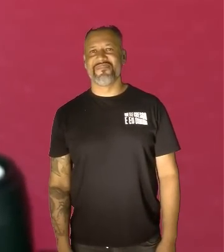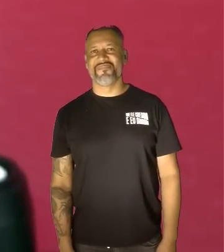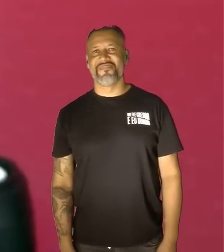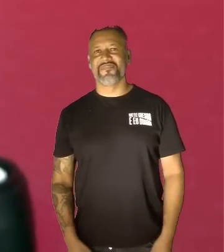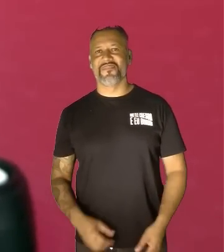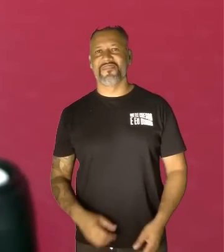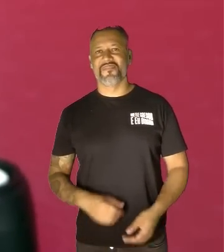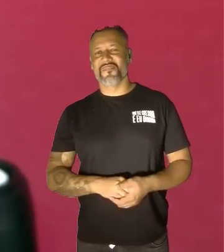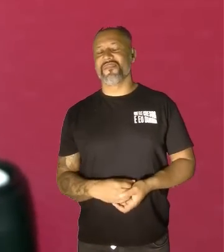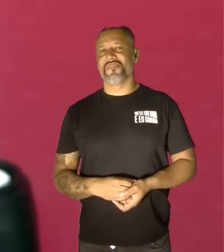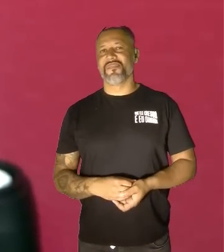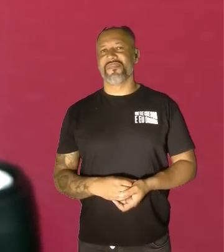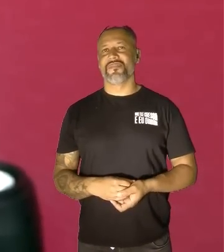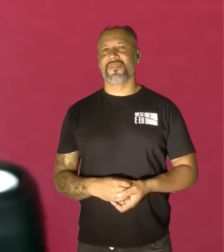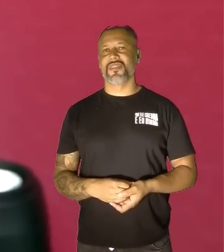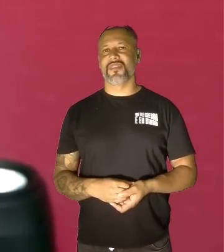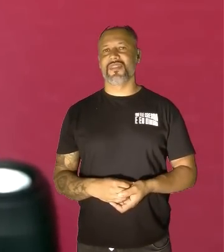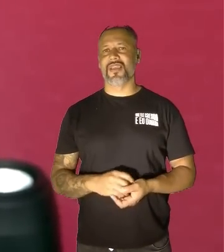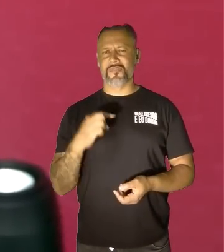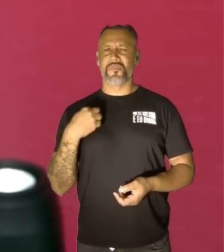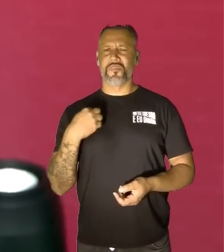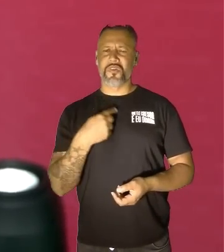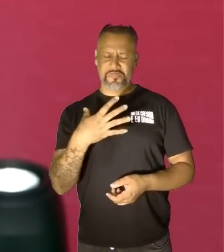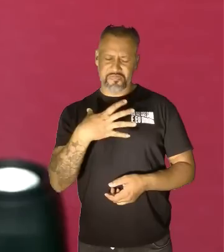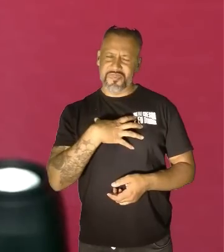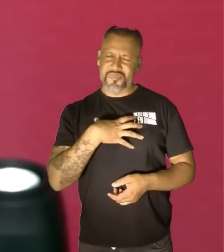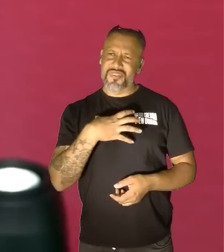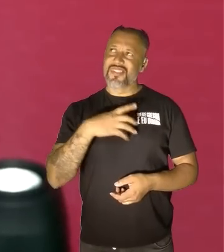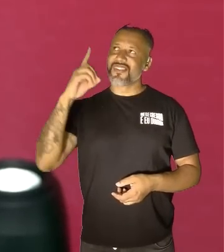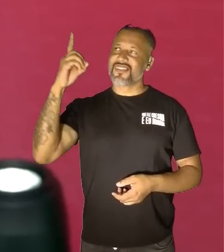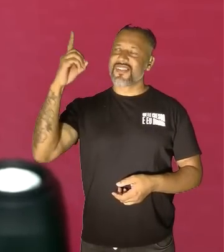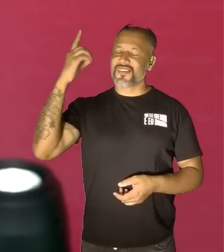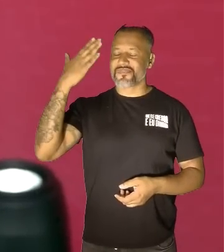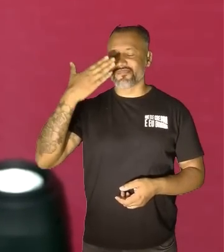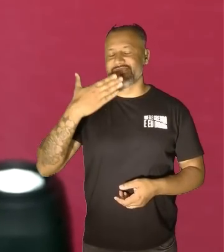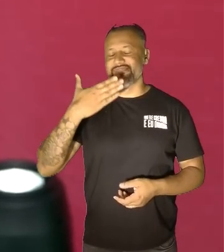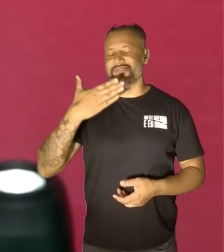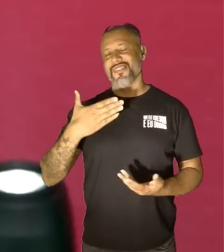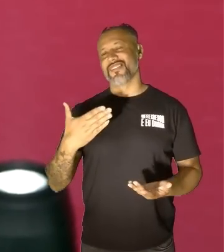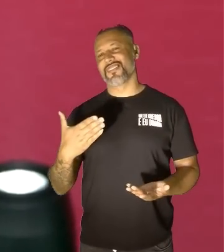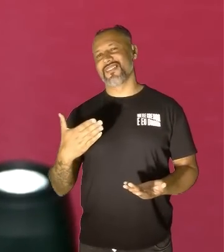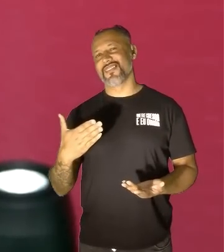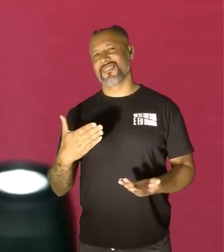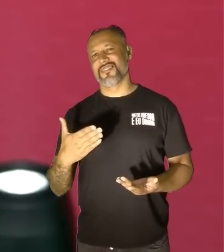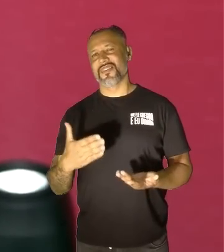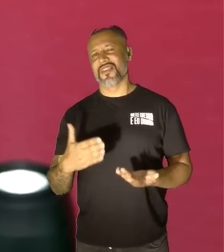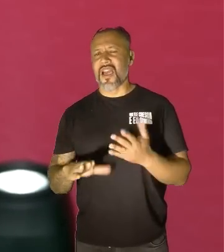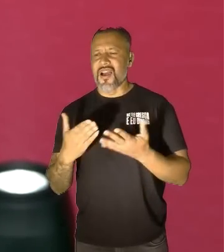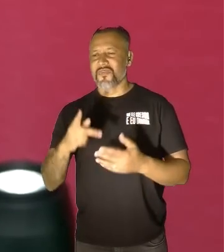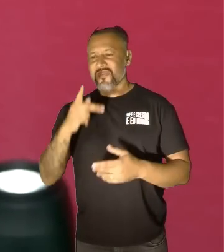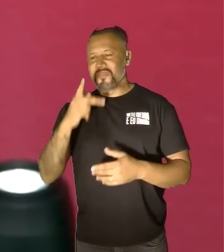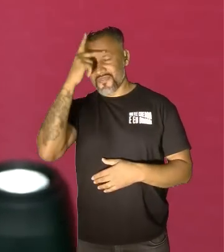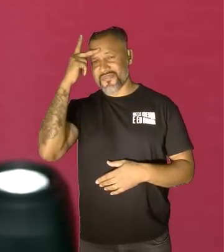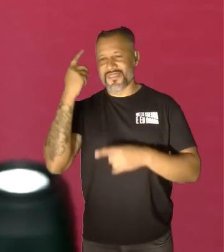Irmãos, a gente sente quando Deus está no ambiente, alguns choram, outros se arrepiam,